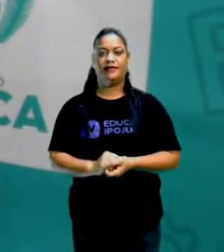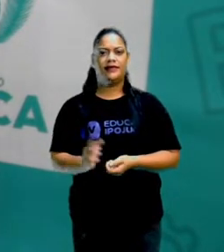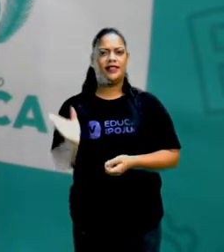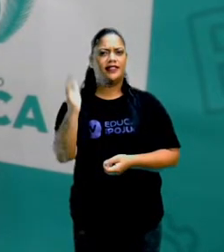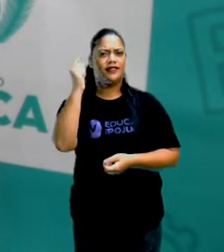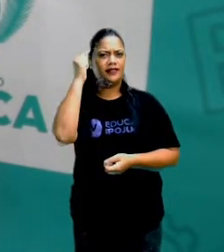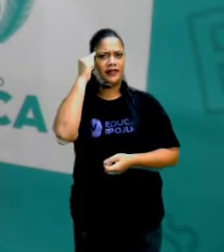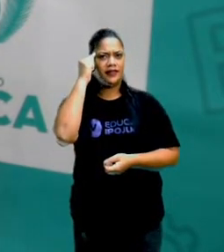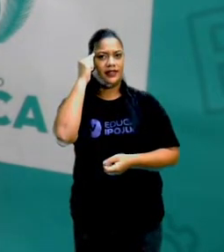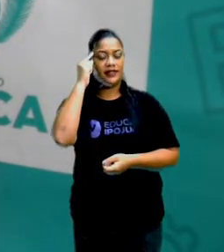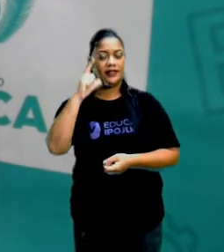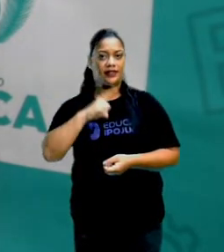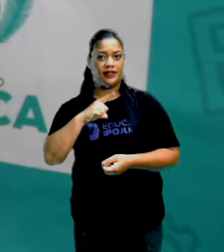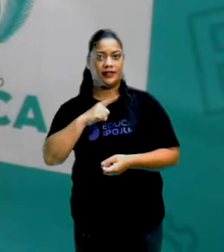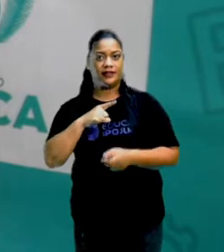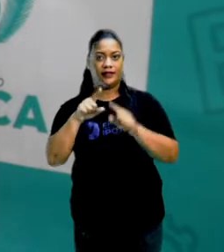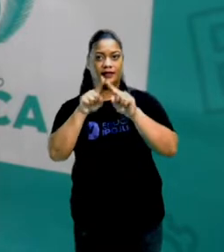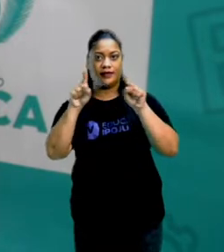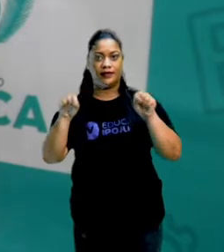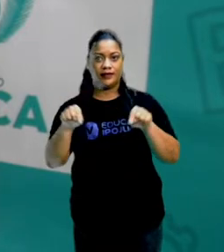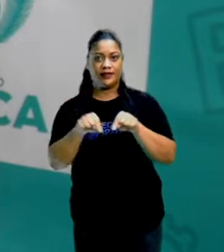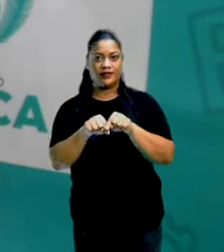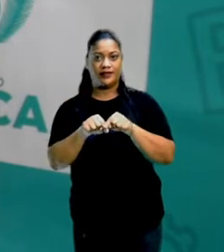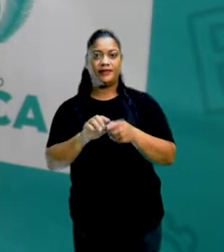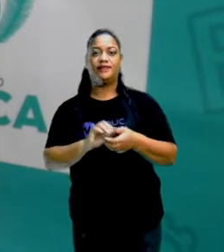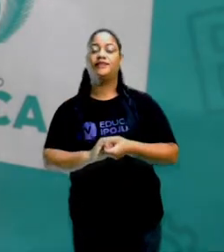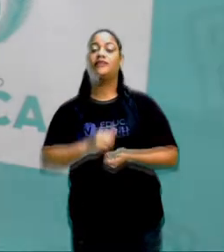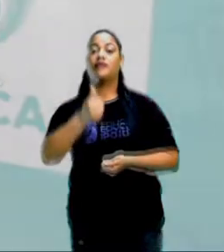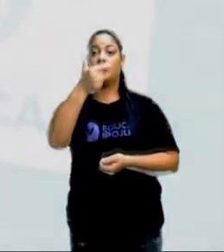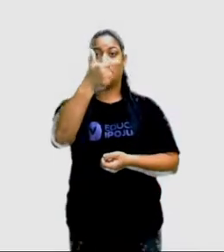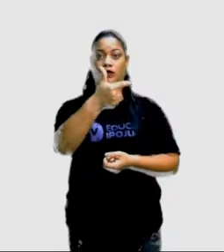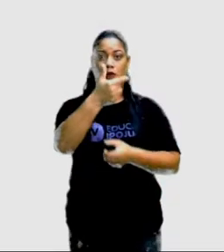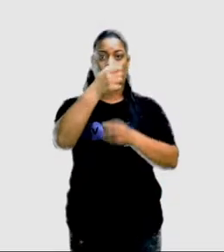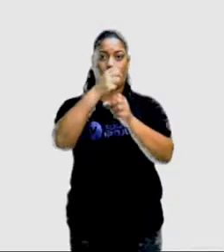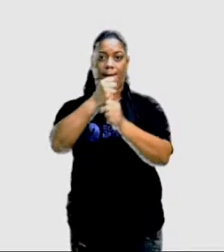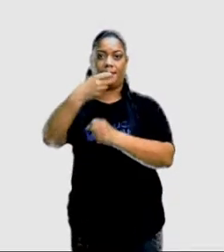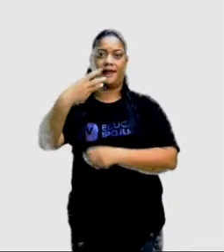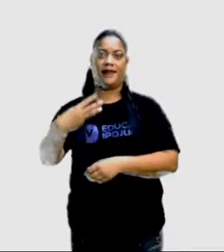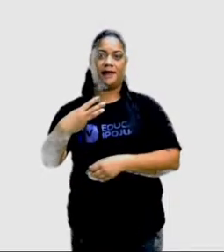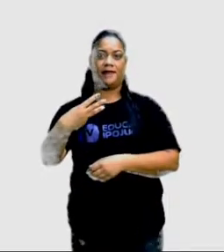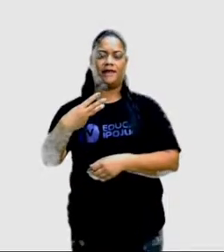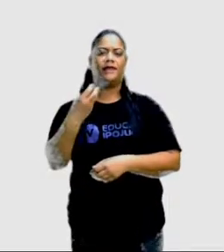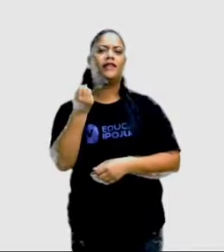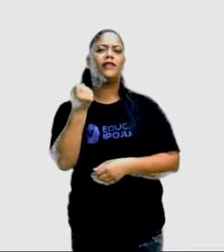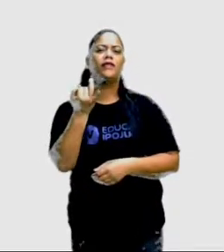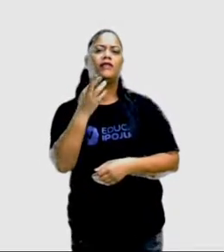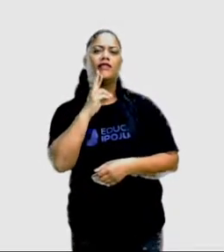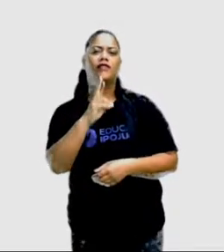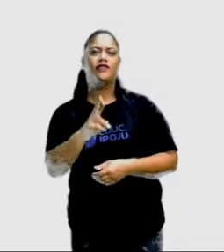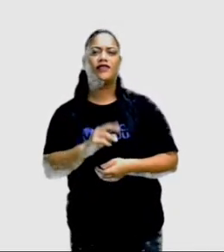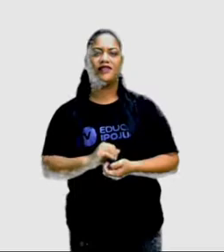Vamos pensar. Eu tenho aqui no quadradinho 2 mais 3, que deu quanto?